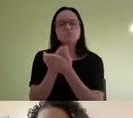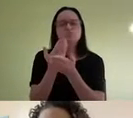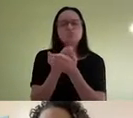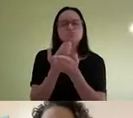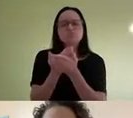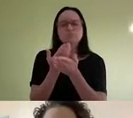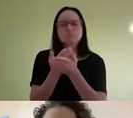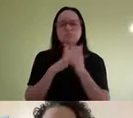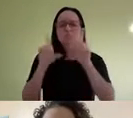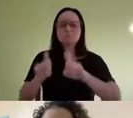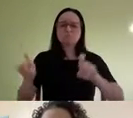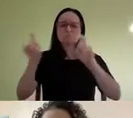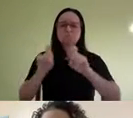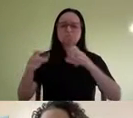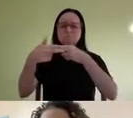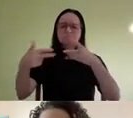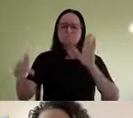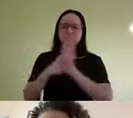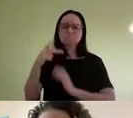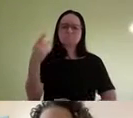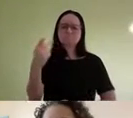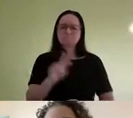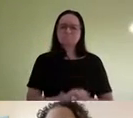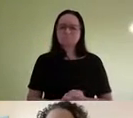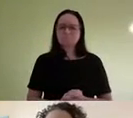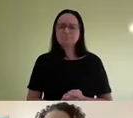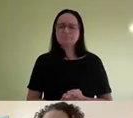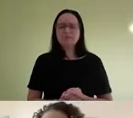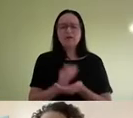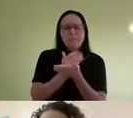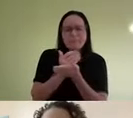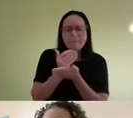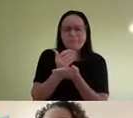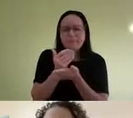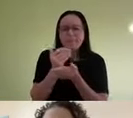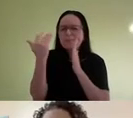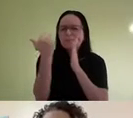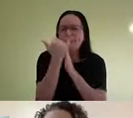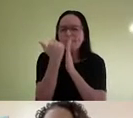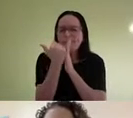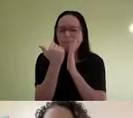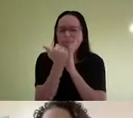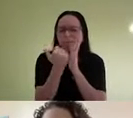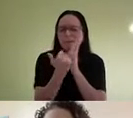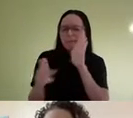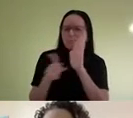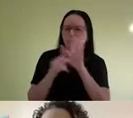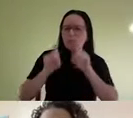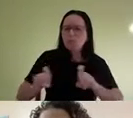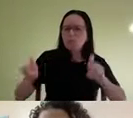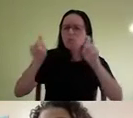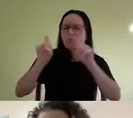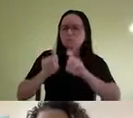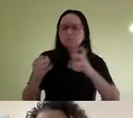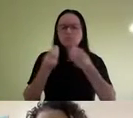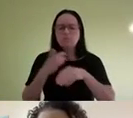os meus trabalhos do início da programação, os primeiros programas, o entendimento do que fazer, eu